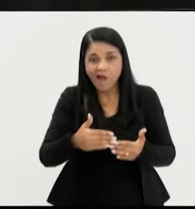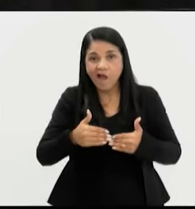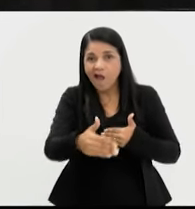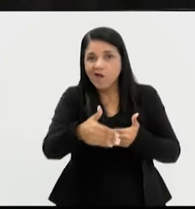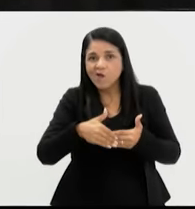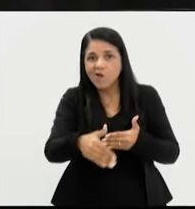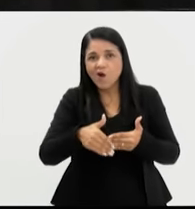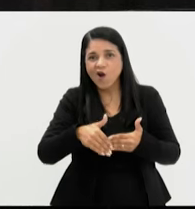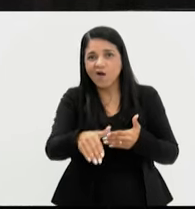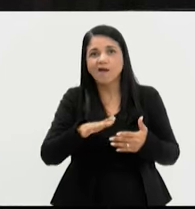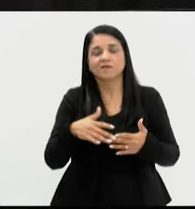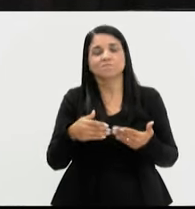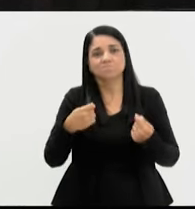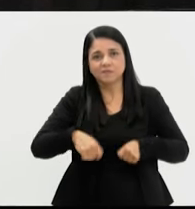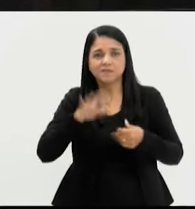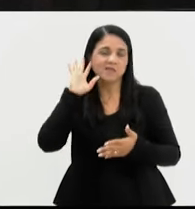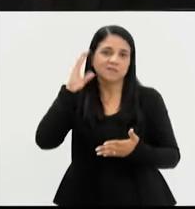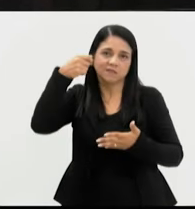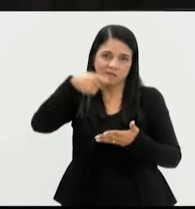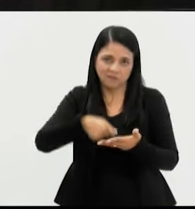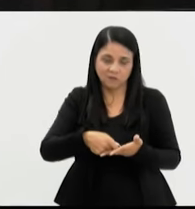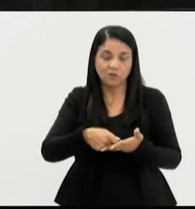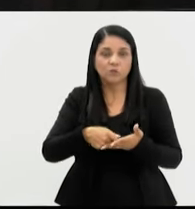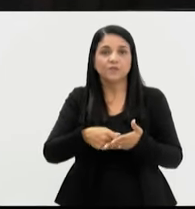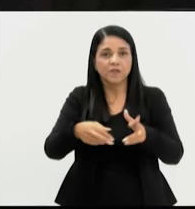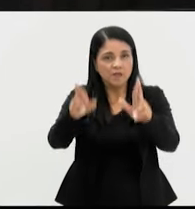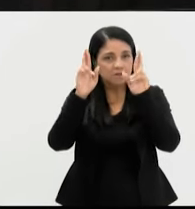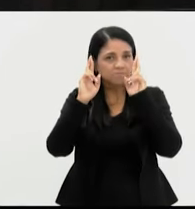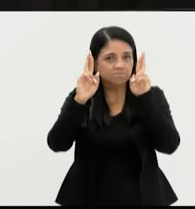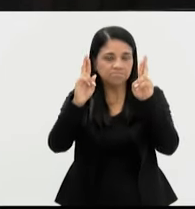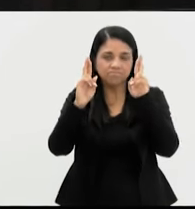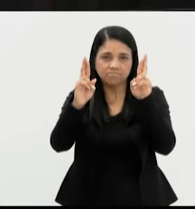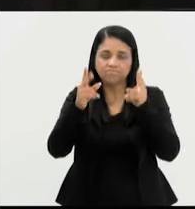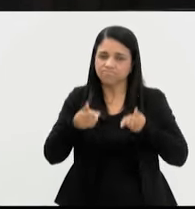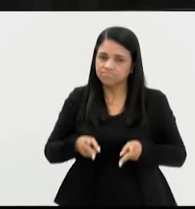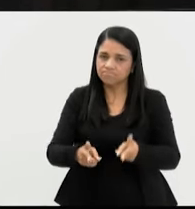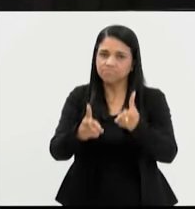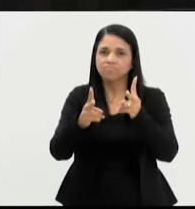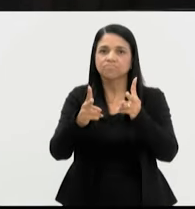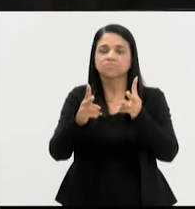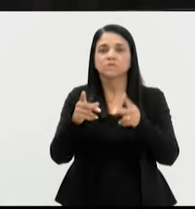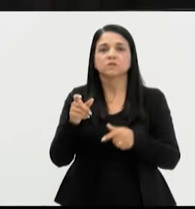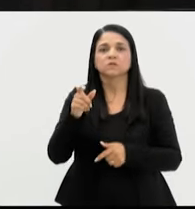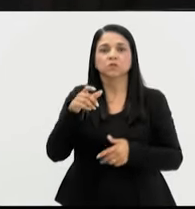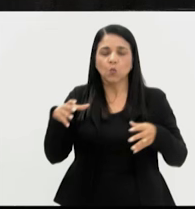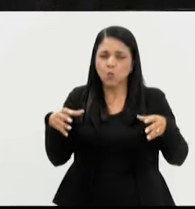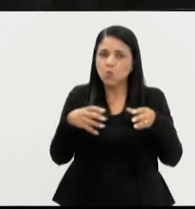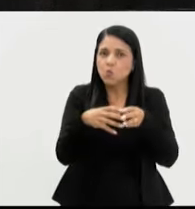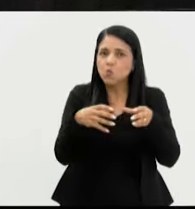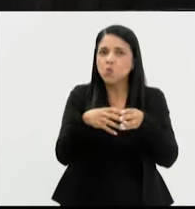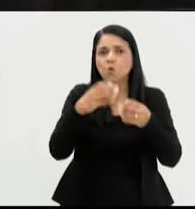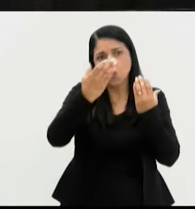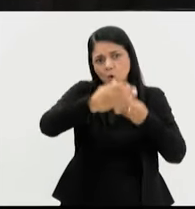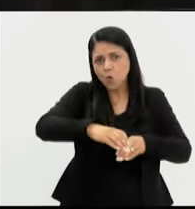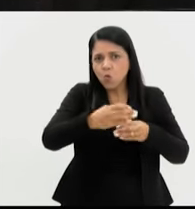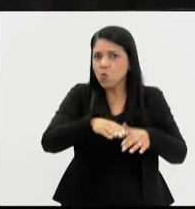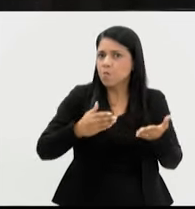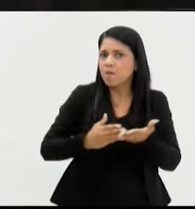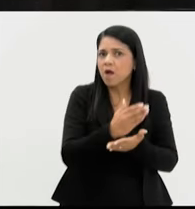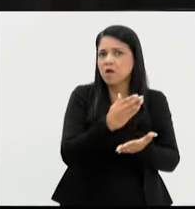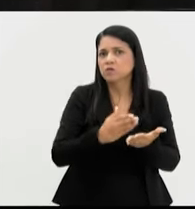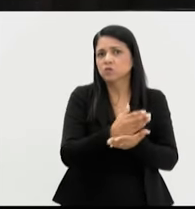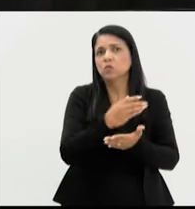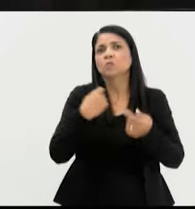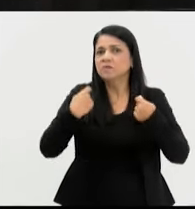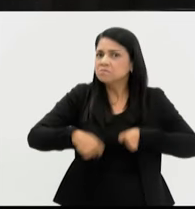que a esperança continue a reinar nos corações dos concursados e por ser uma